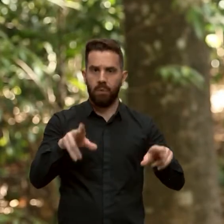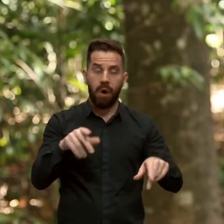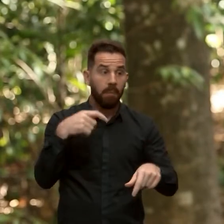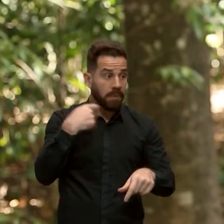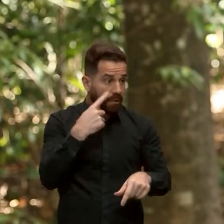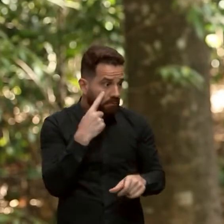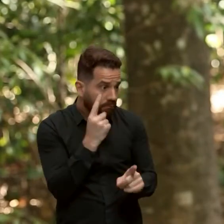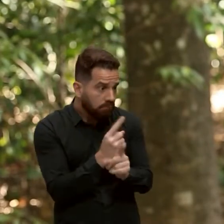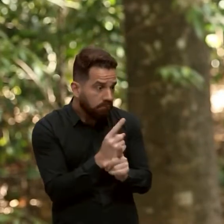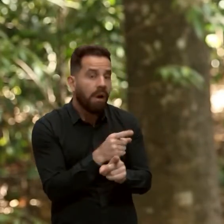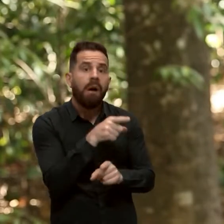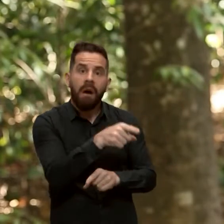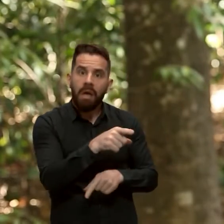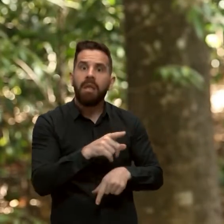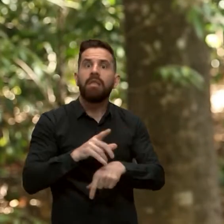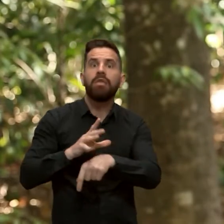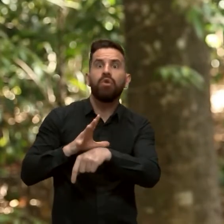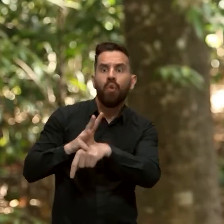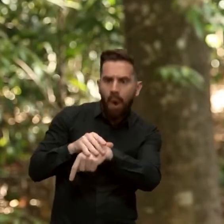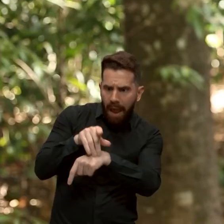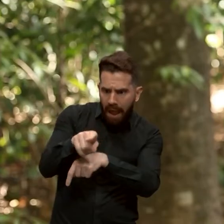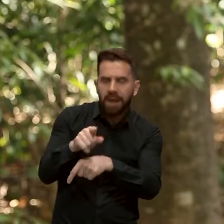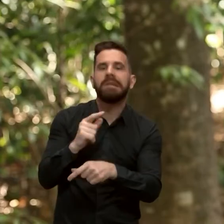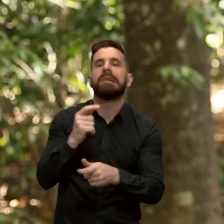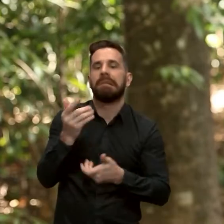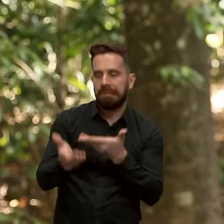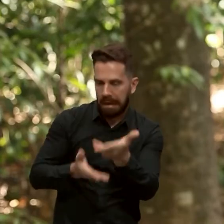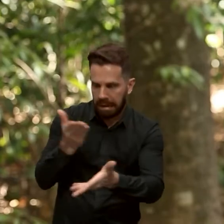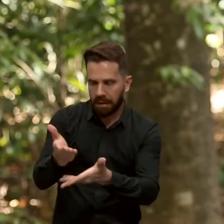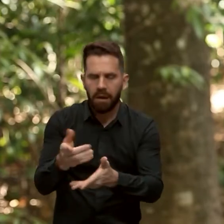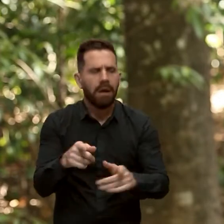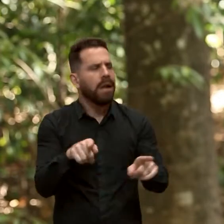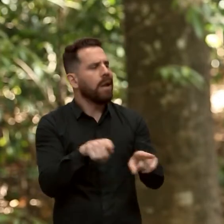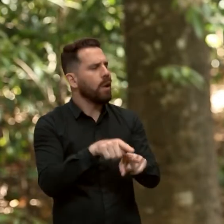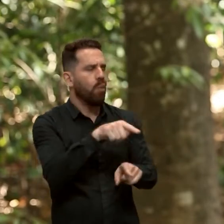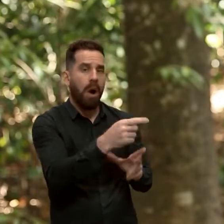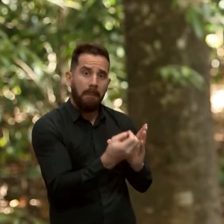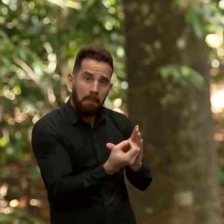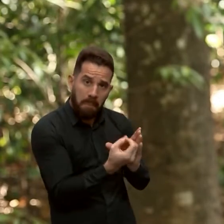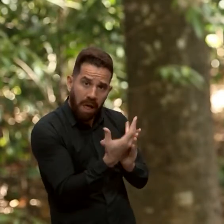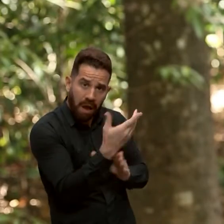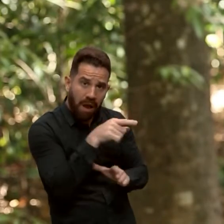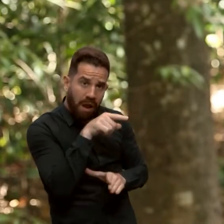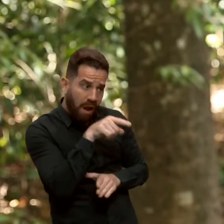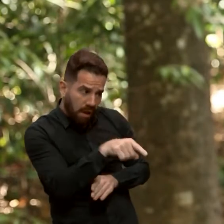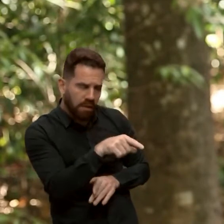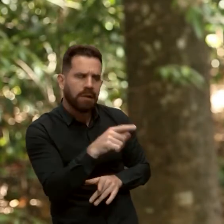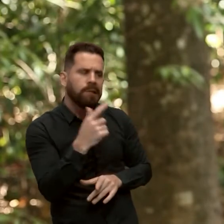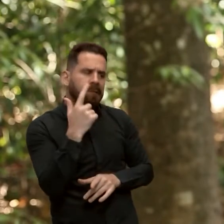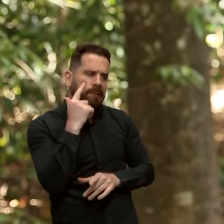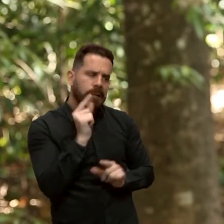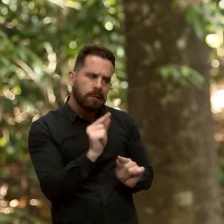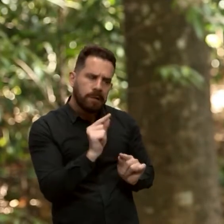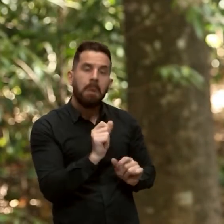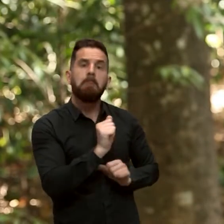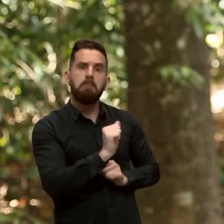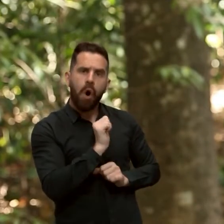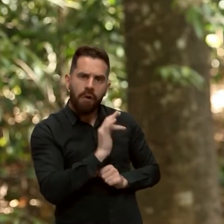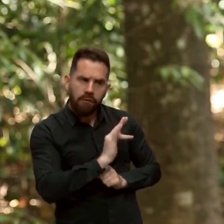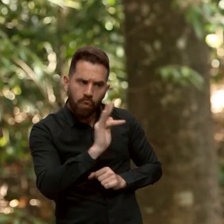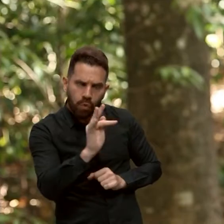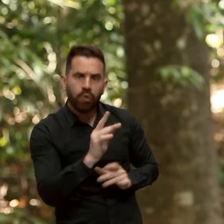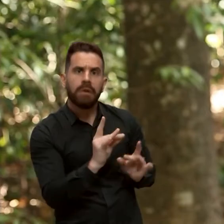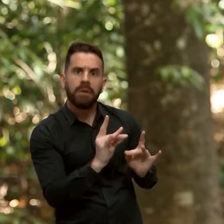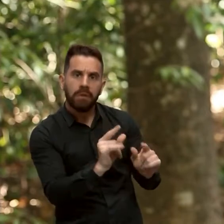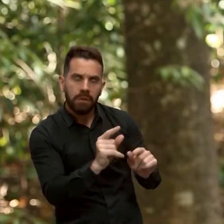para que a pessoa possa ser tratada. A espécie é a mesma coisa, é preciso identificar que a espécie está ameaçada para que seja